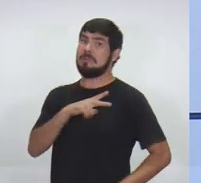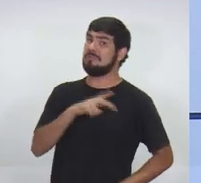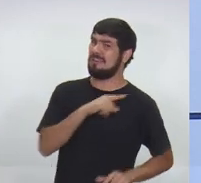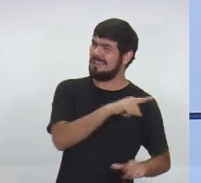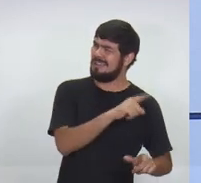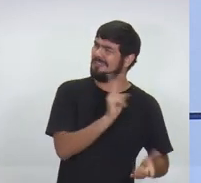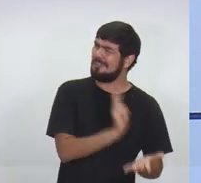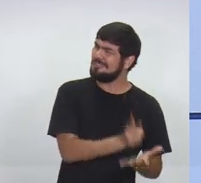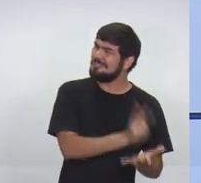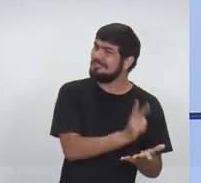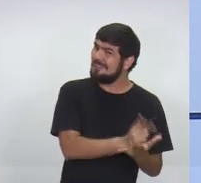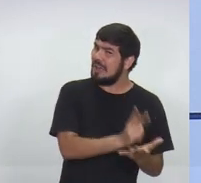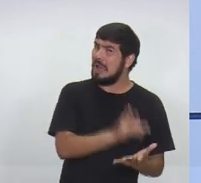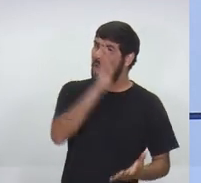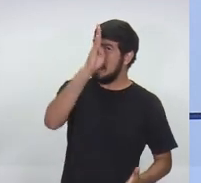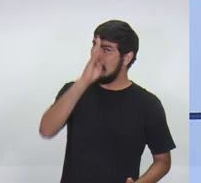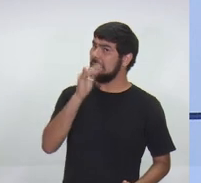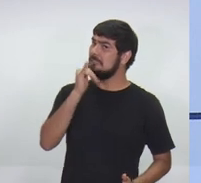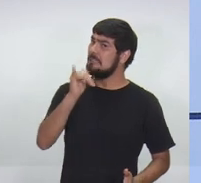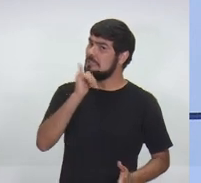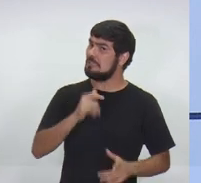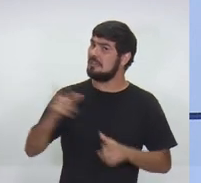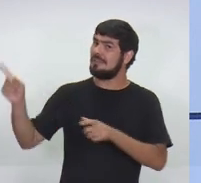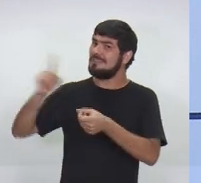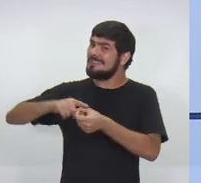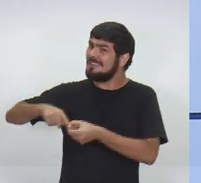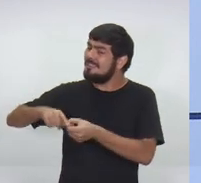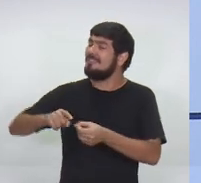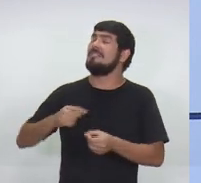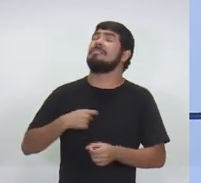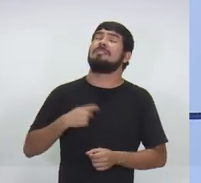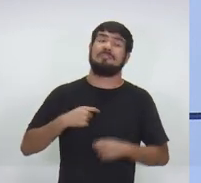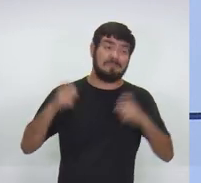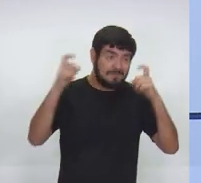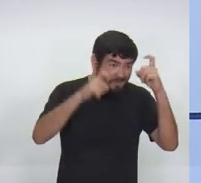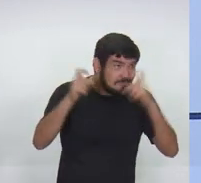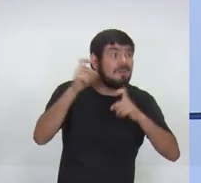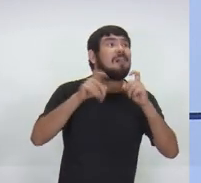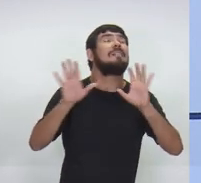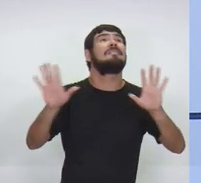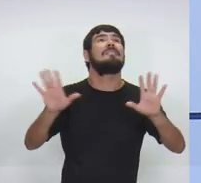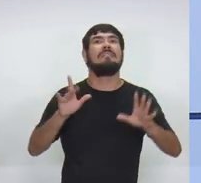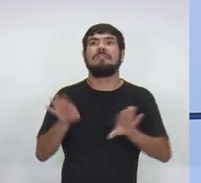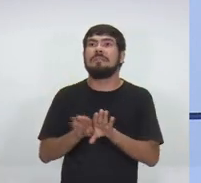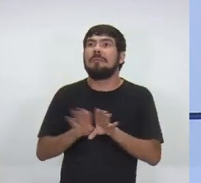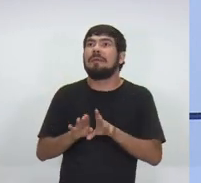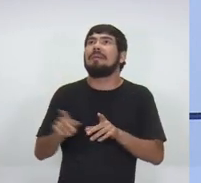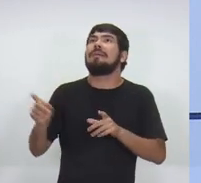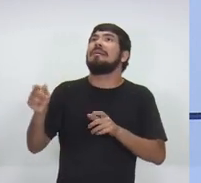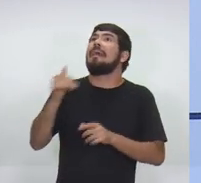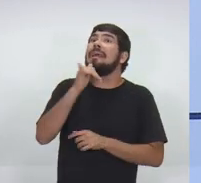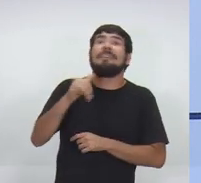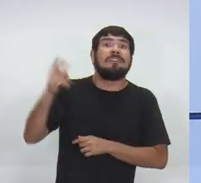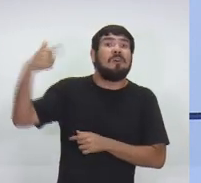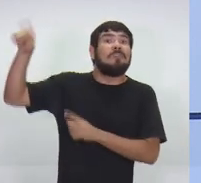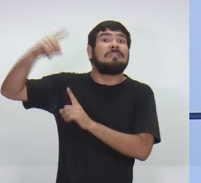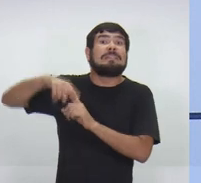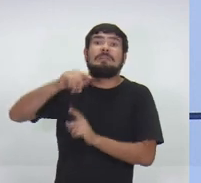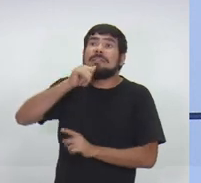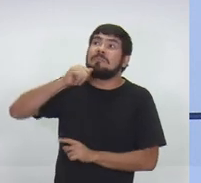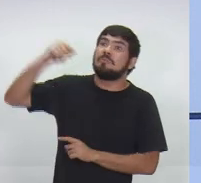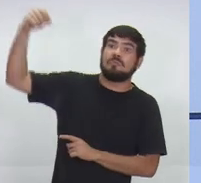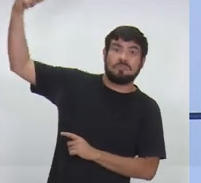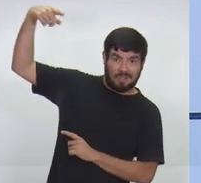isso tô muito preocupado com essa situação e vamos trabalhar também a energias alternativas à energia solar por exemplo